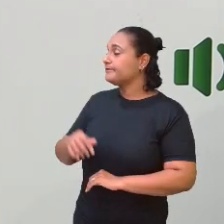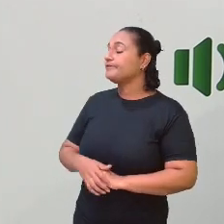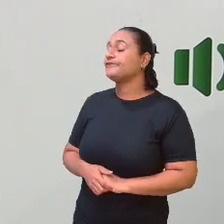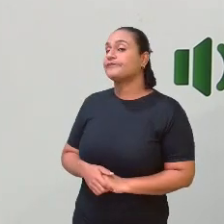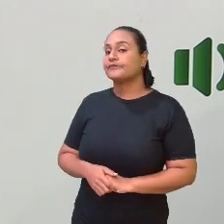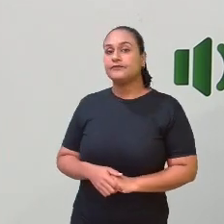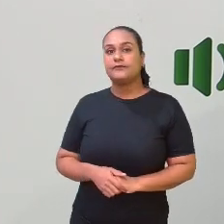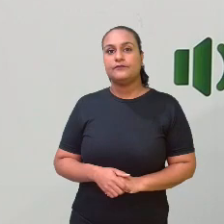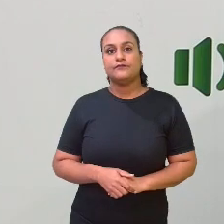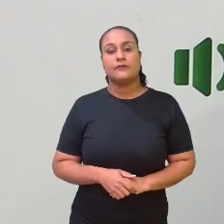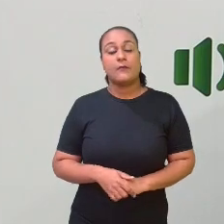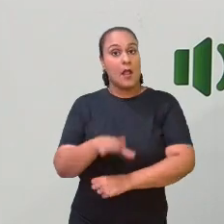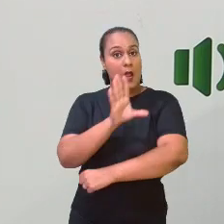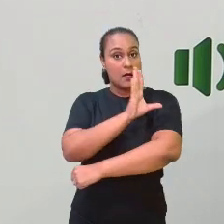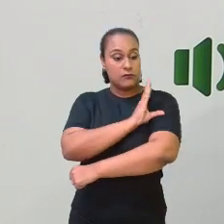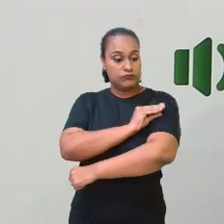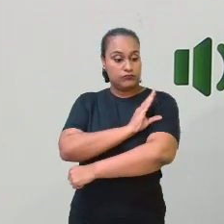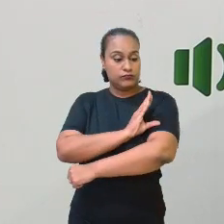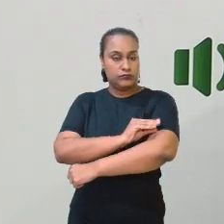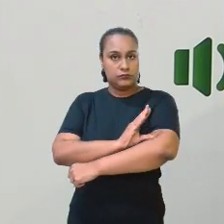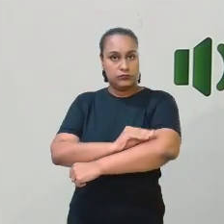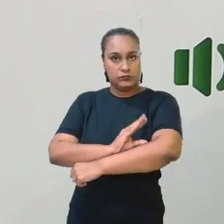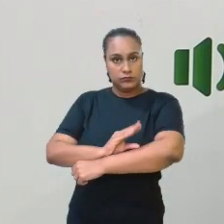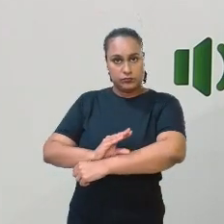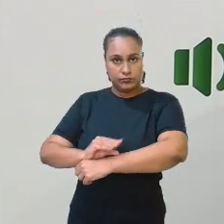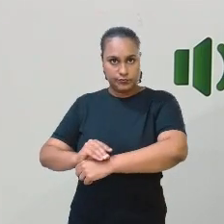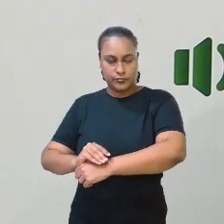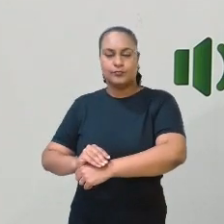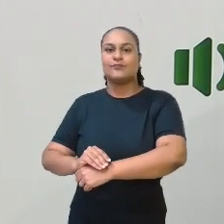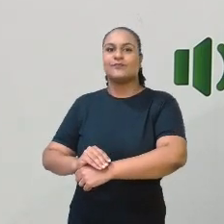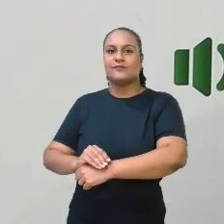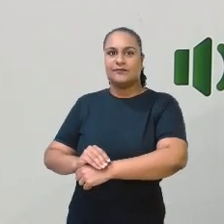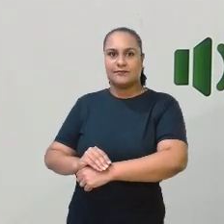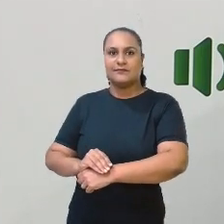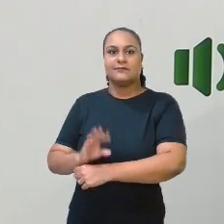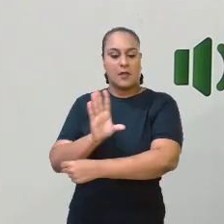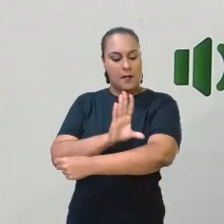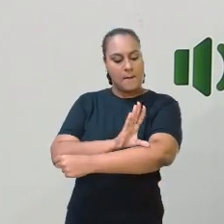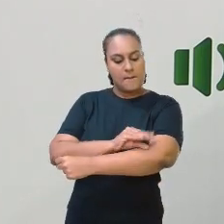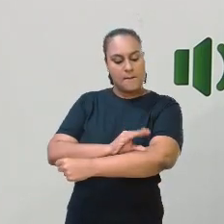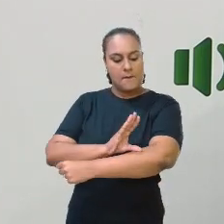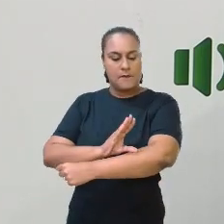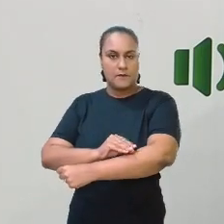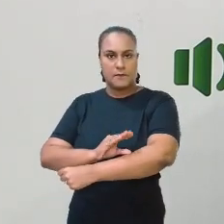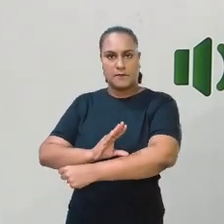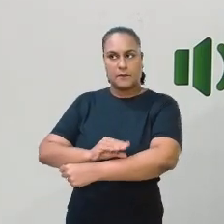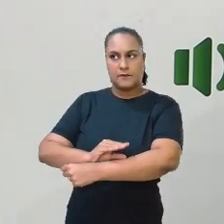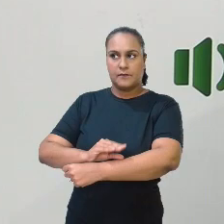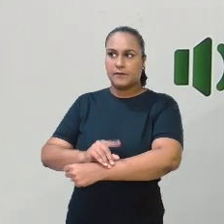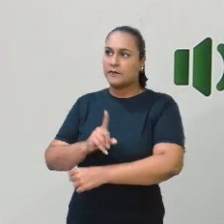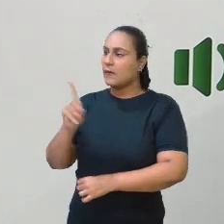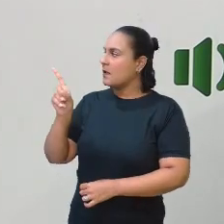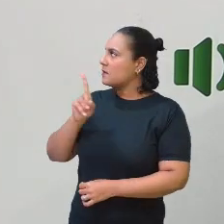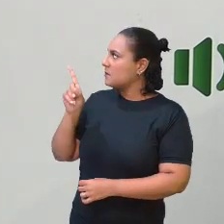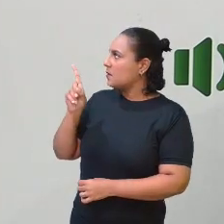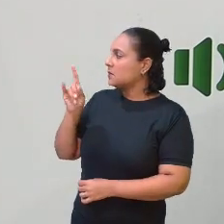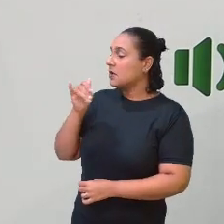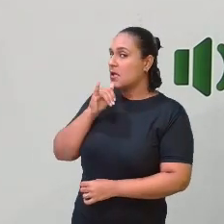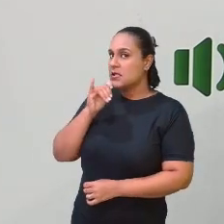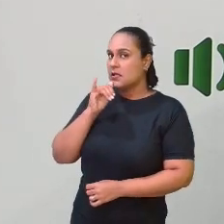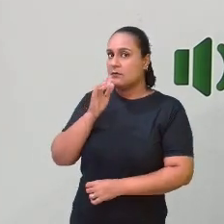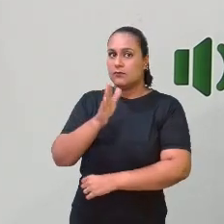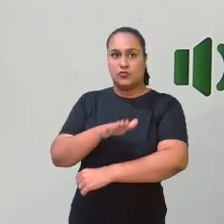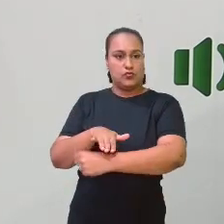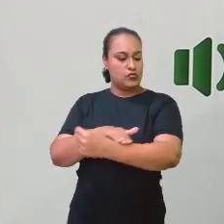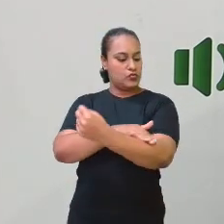questão do músculo esquelético, por exemplo, essa parte Essa parte, por exemplo, do